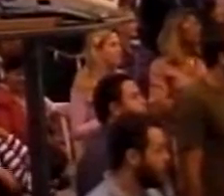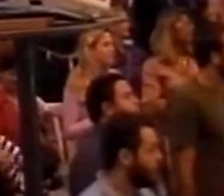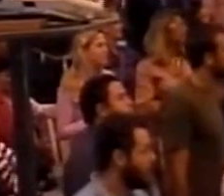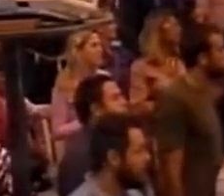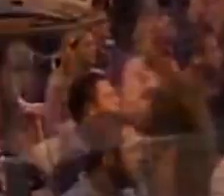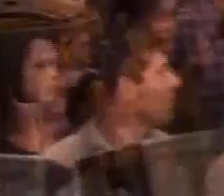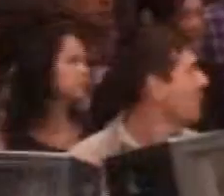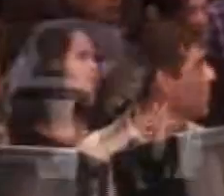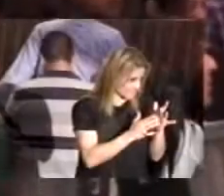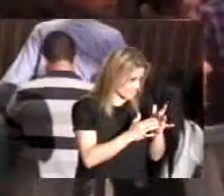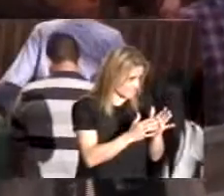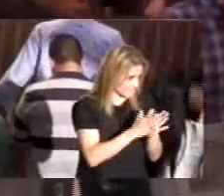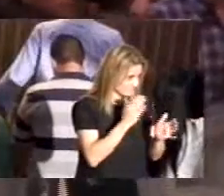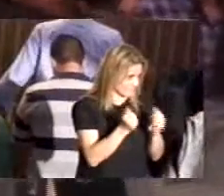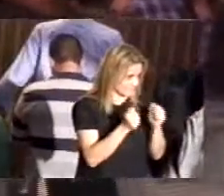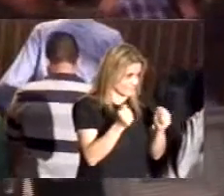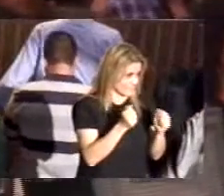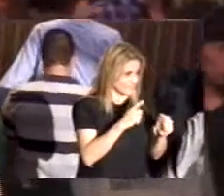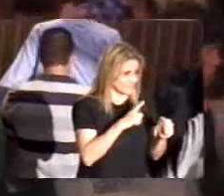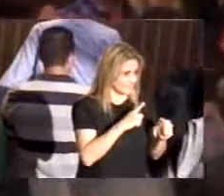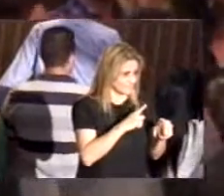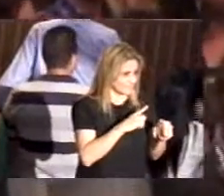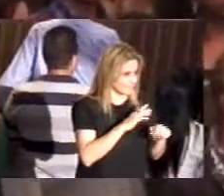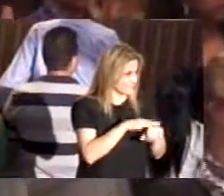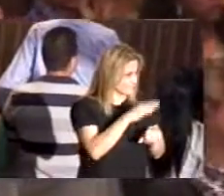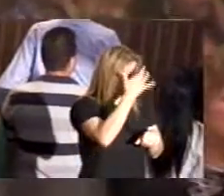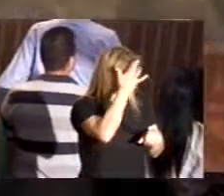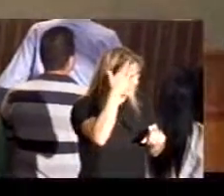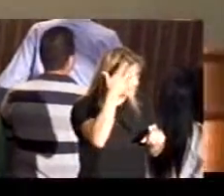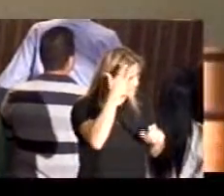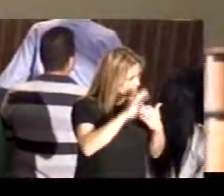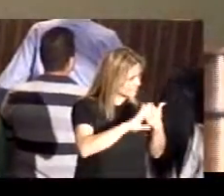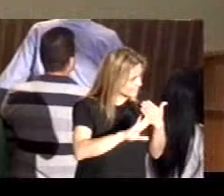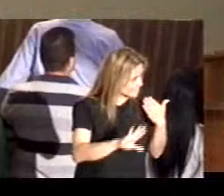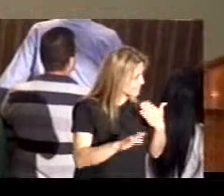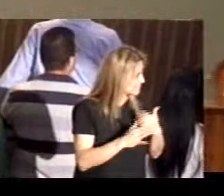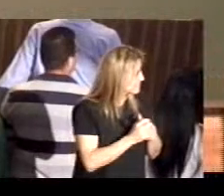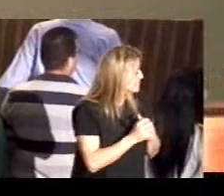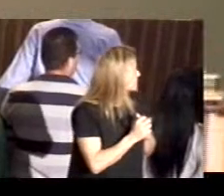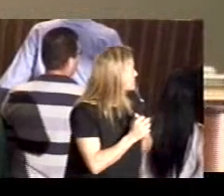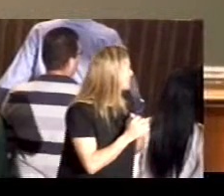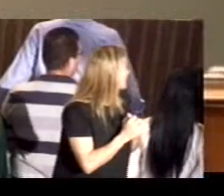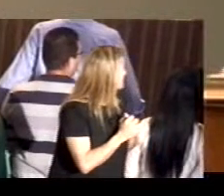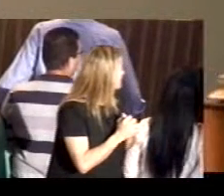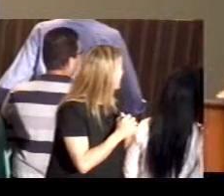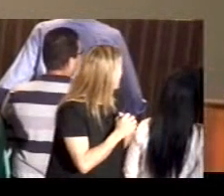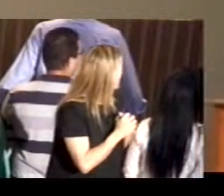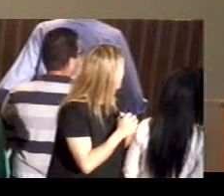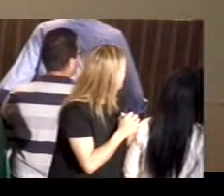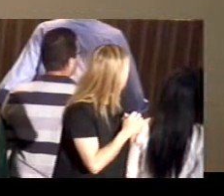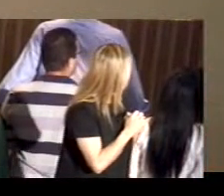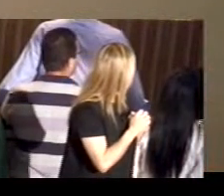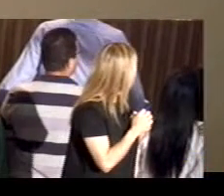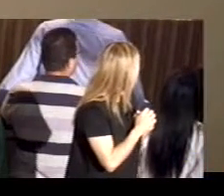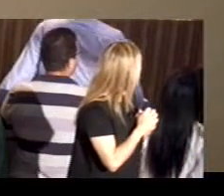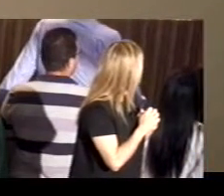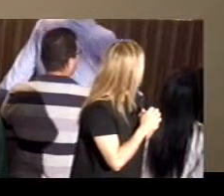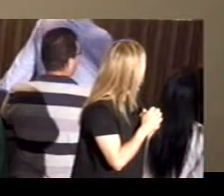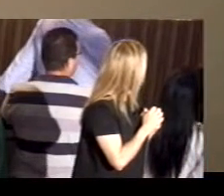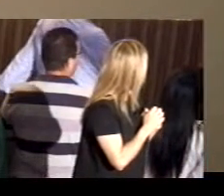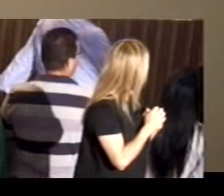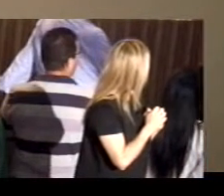Jesus, tá? Aleluia. Tem mais alguém que está aqui? Não está mais, em nome de Jesus. É o dia da virada. Fala para mim,